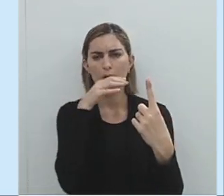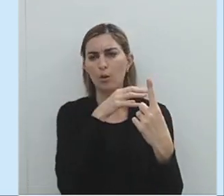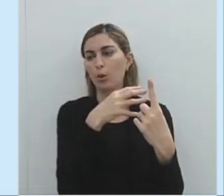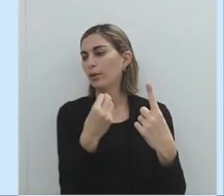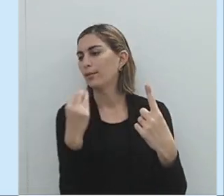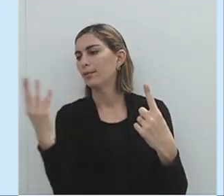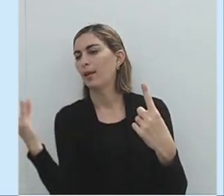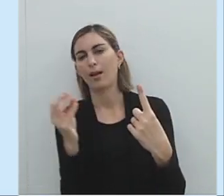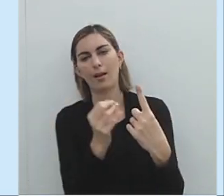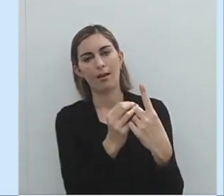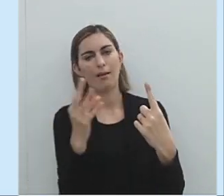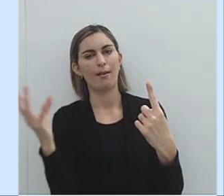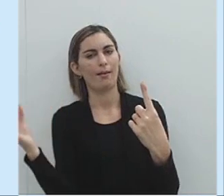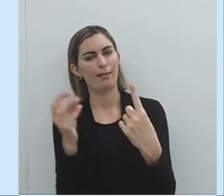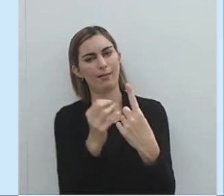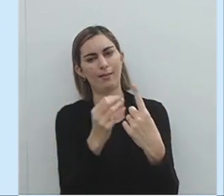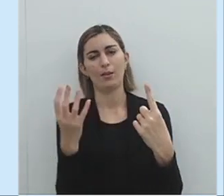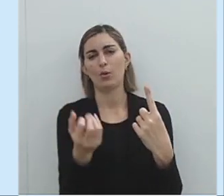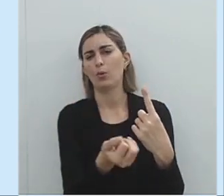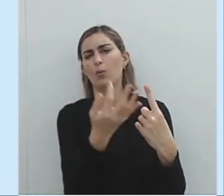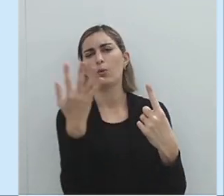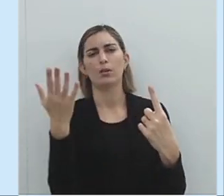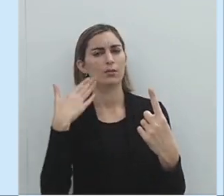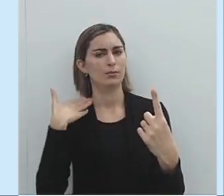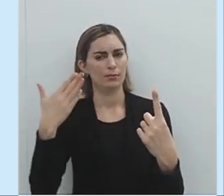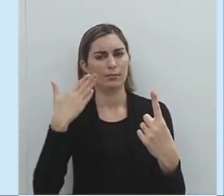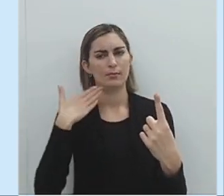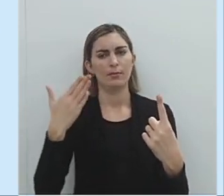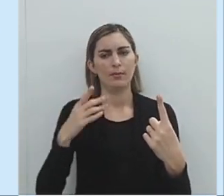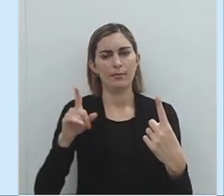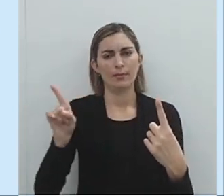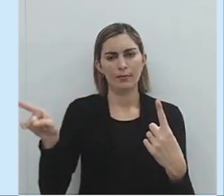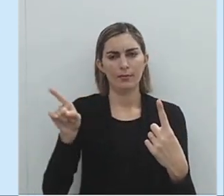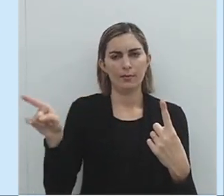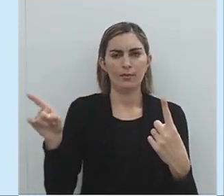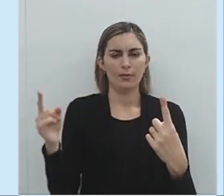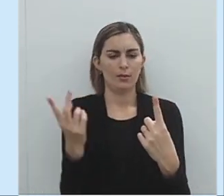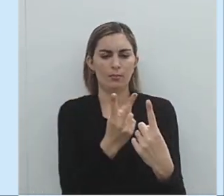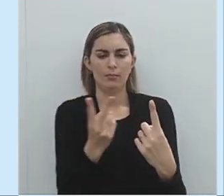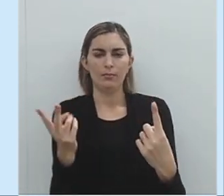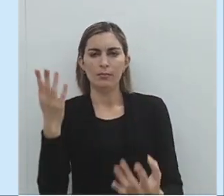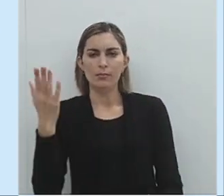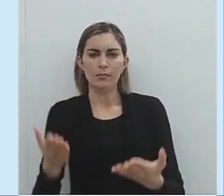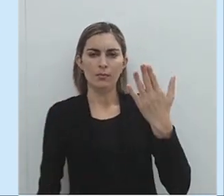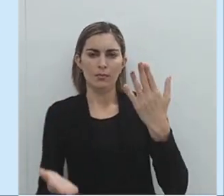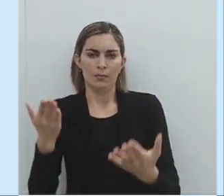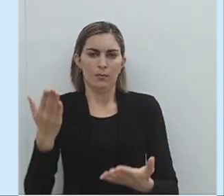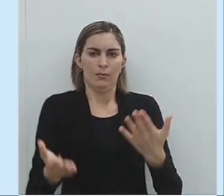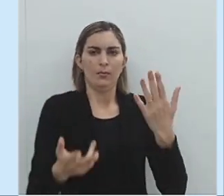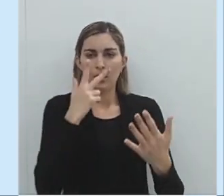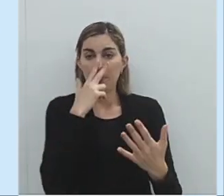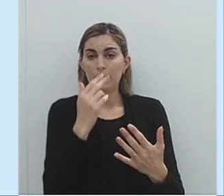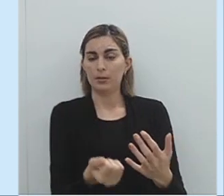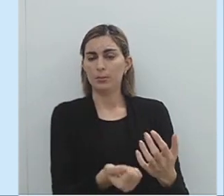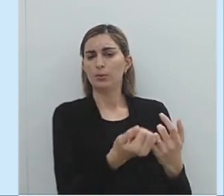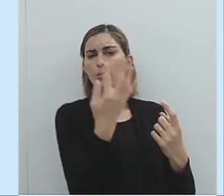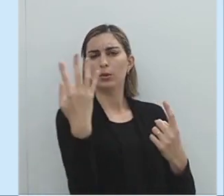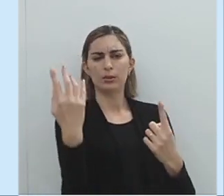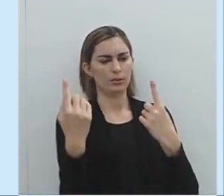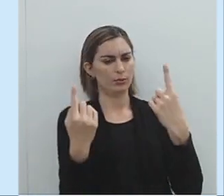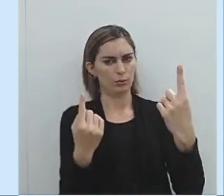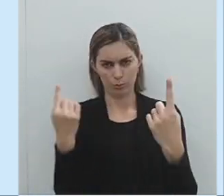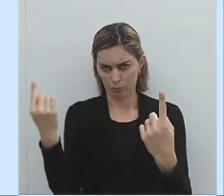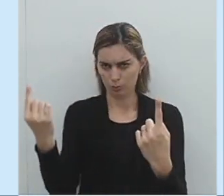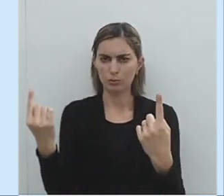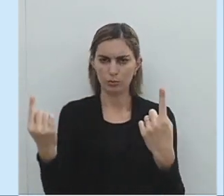está cedendo para o outro uma quantidade de calor para que ambos eles fiquem com a mesma quantidade.